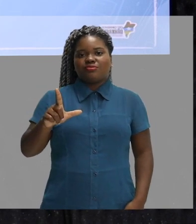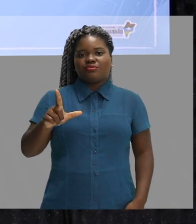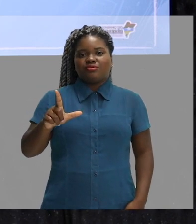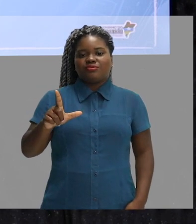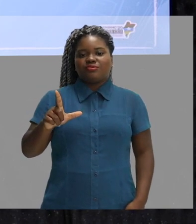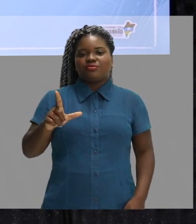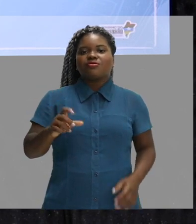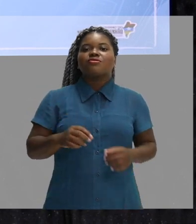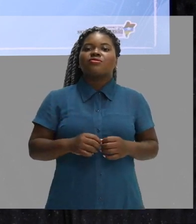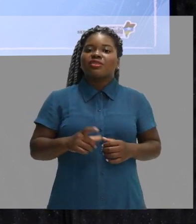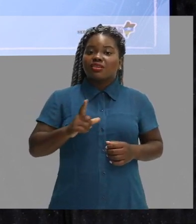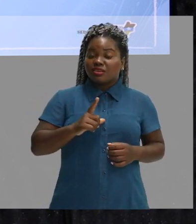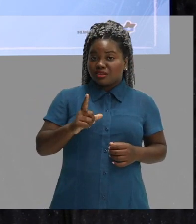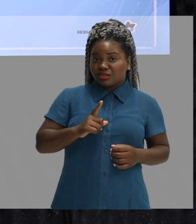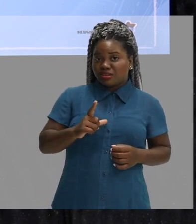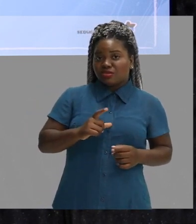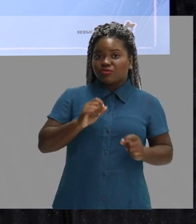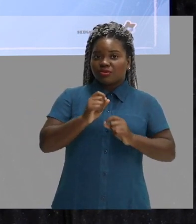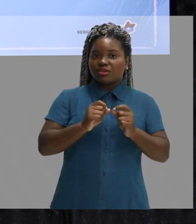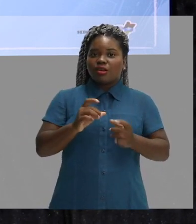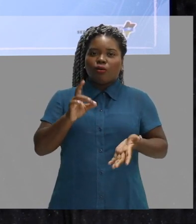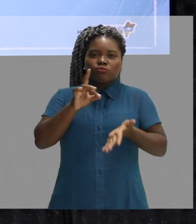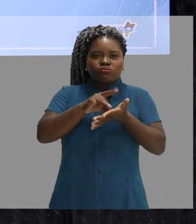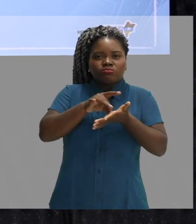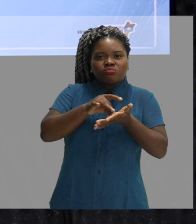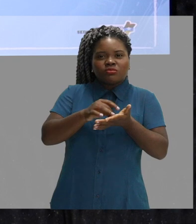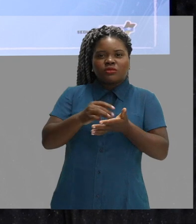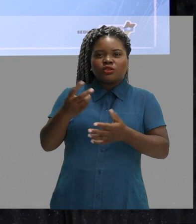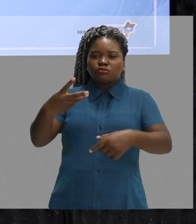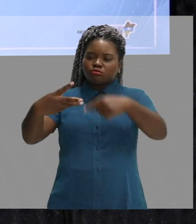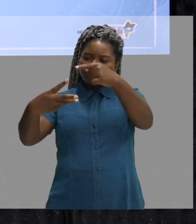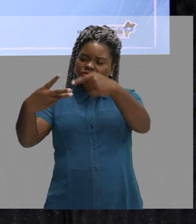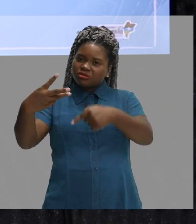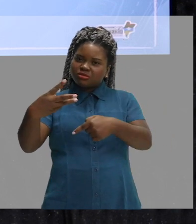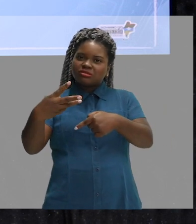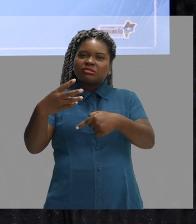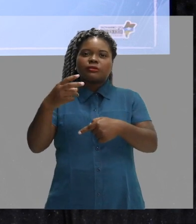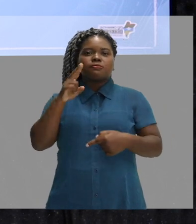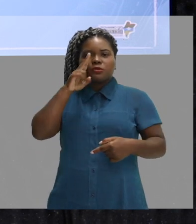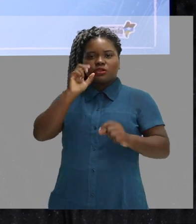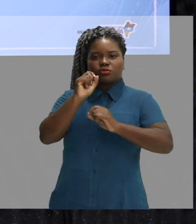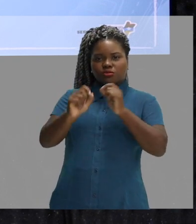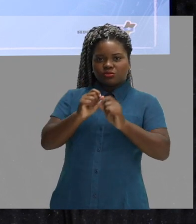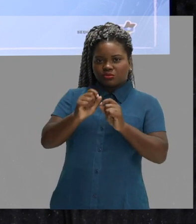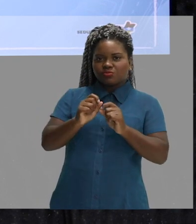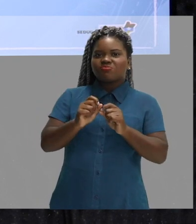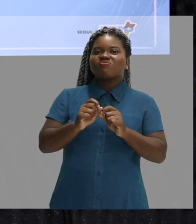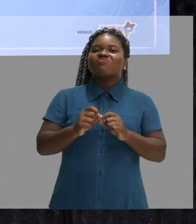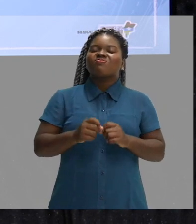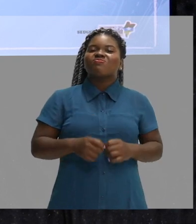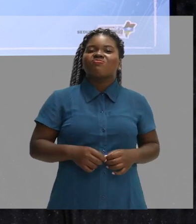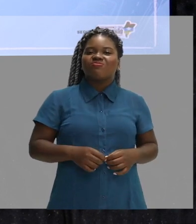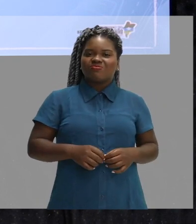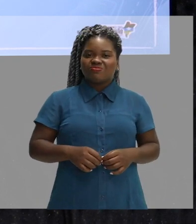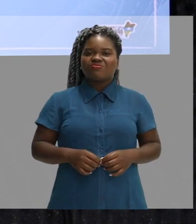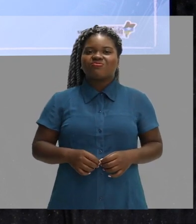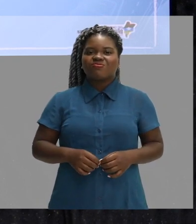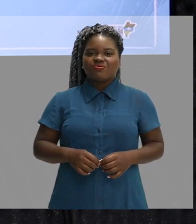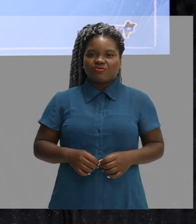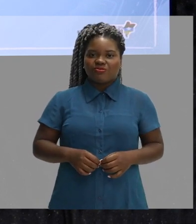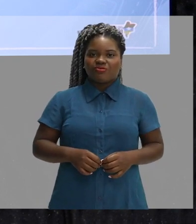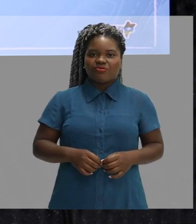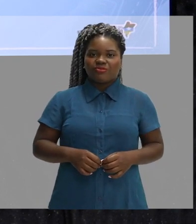a chamada existência dos três poderes, executivo, legislativo e judiciário.